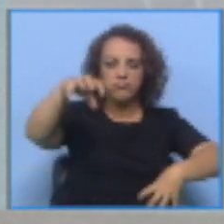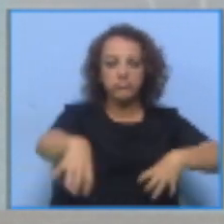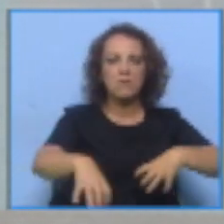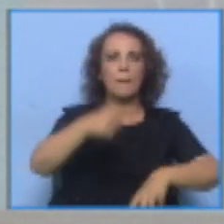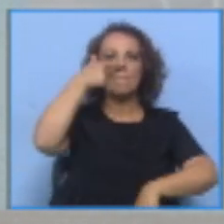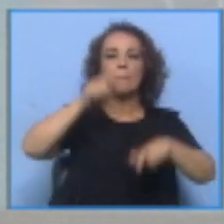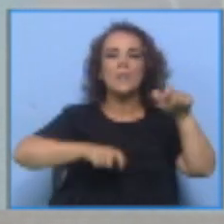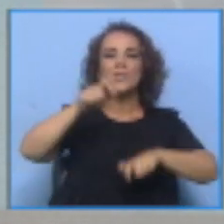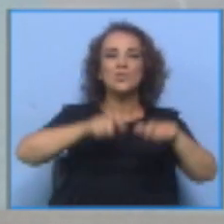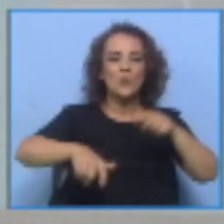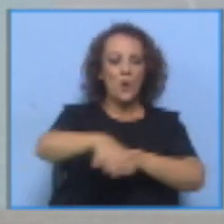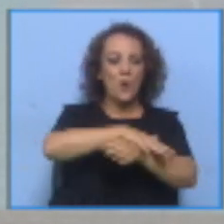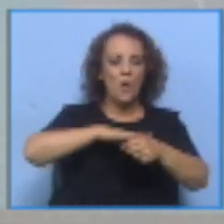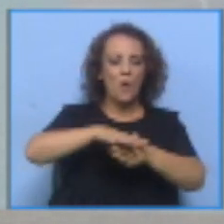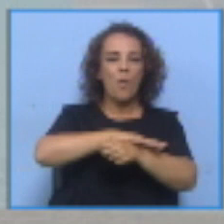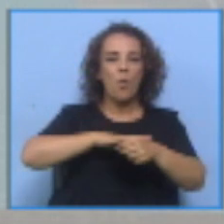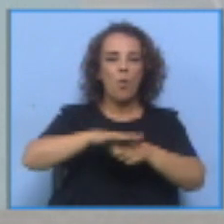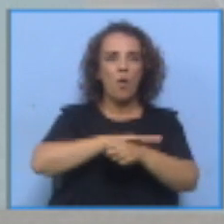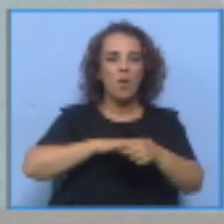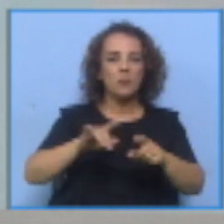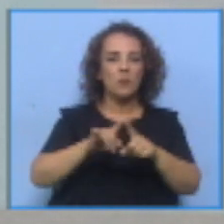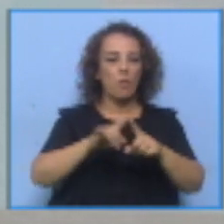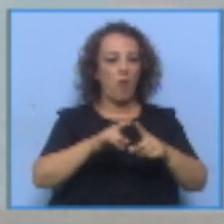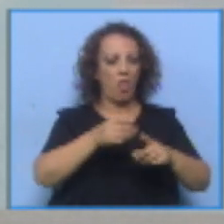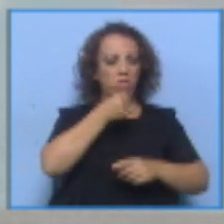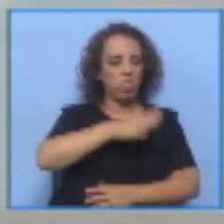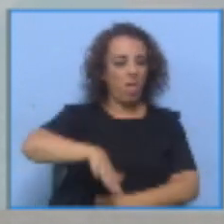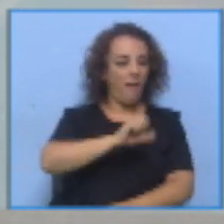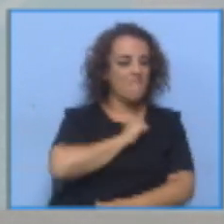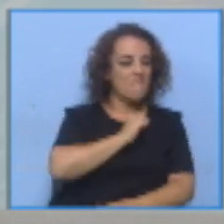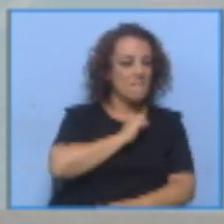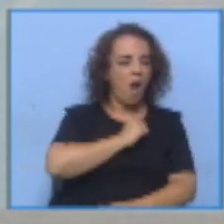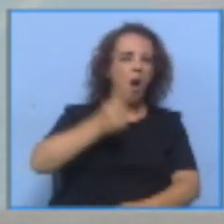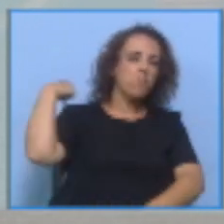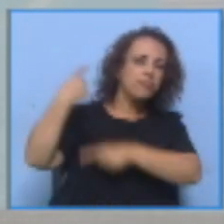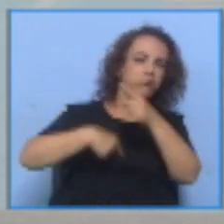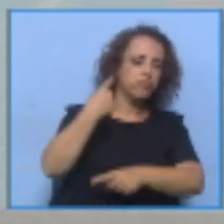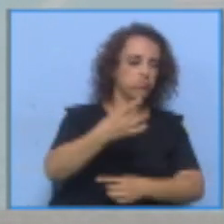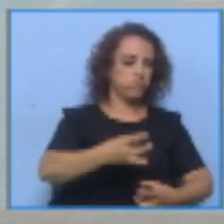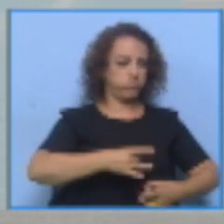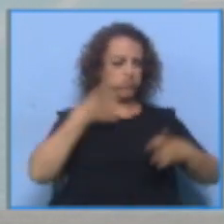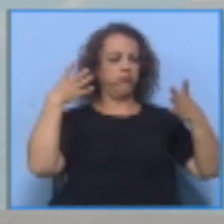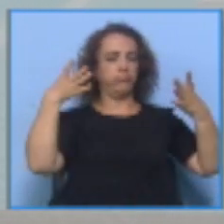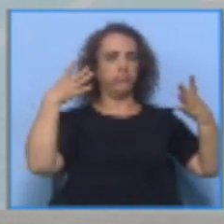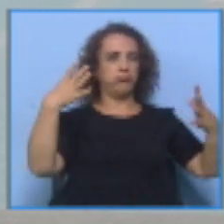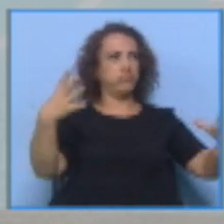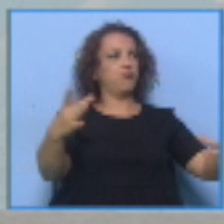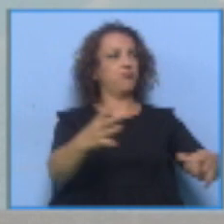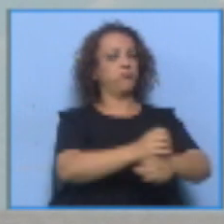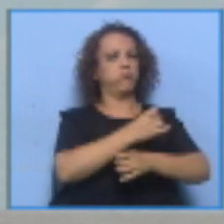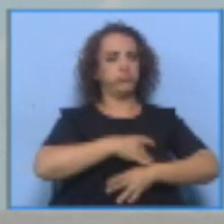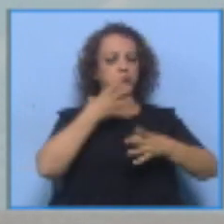populações que ficavam e que eram expulsadas das suas terras ancestrais. Então, isso é realmente uma realidade